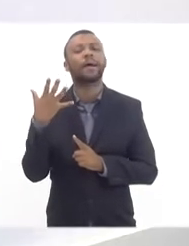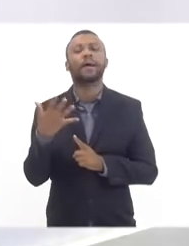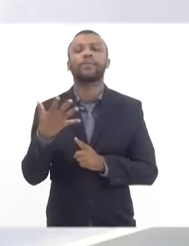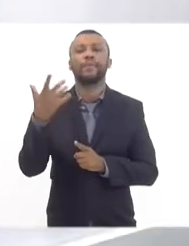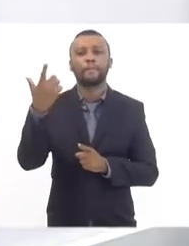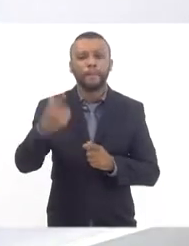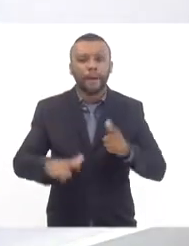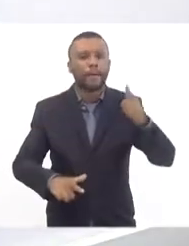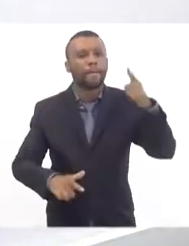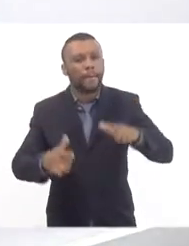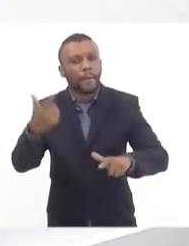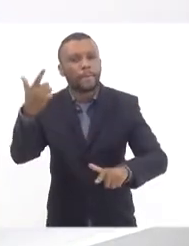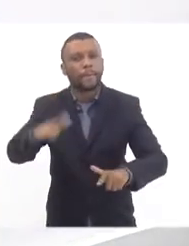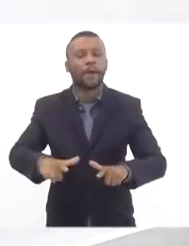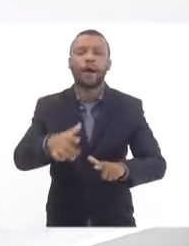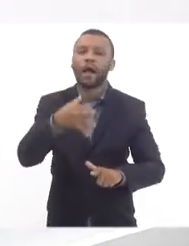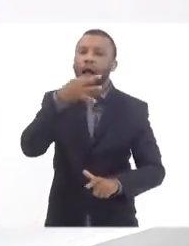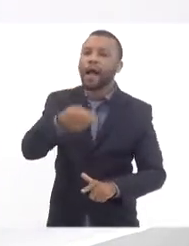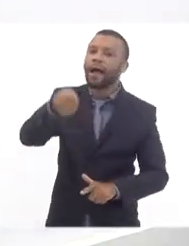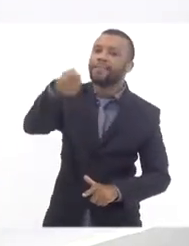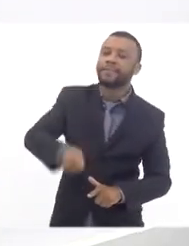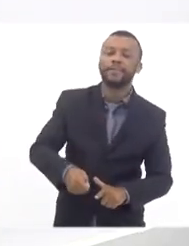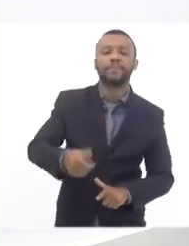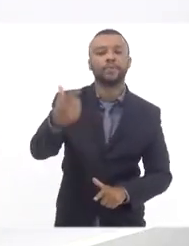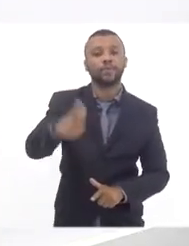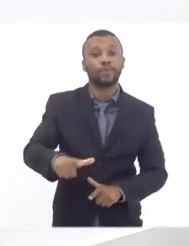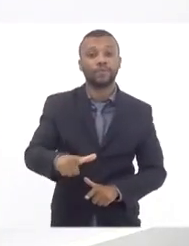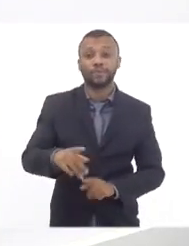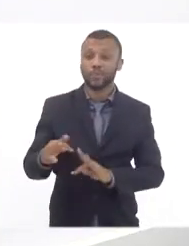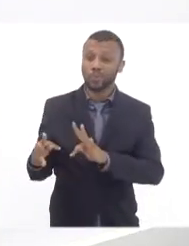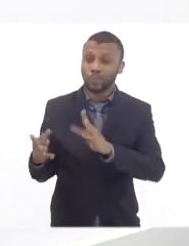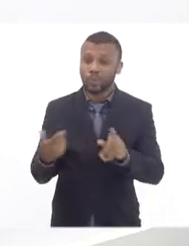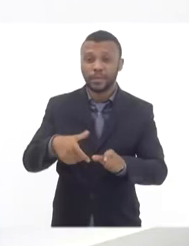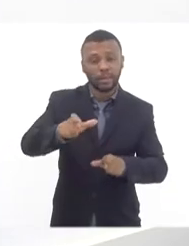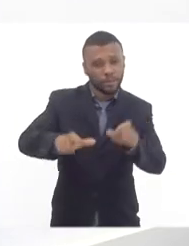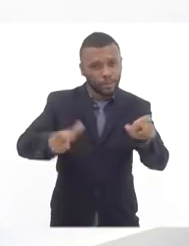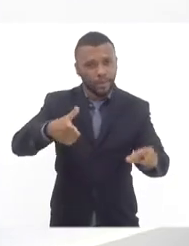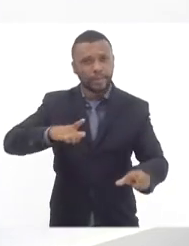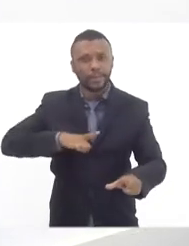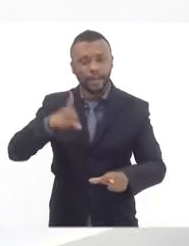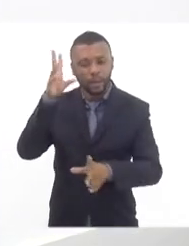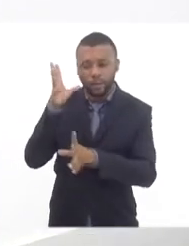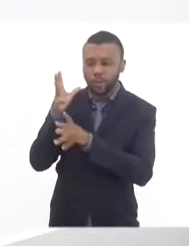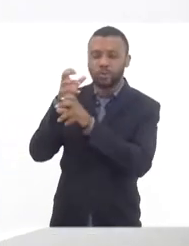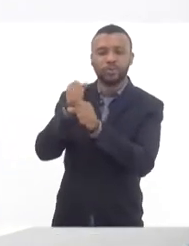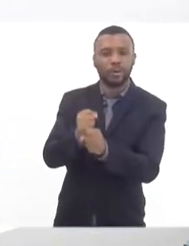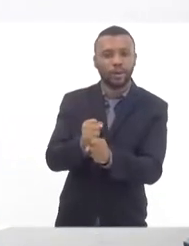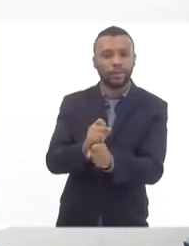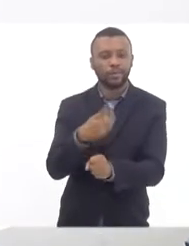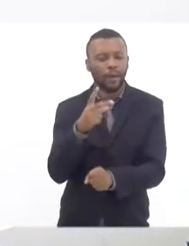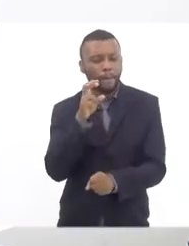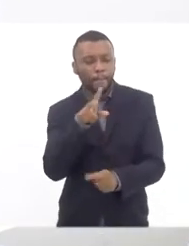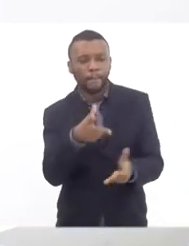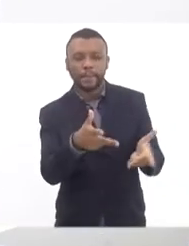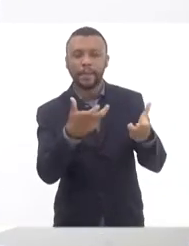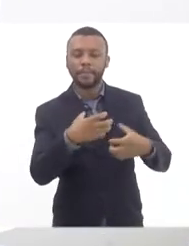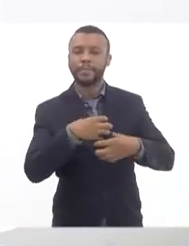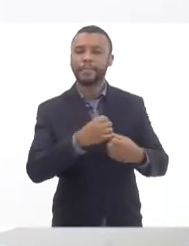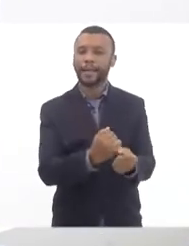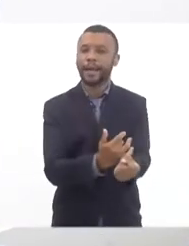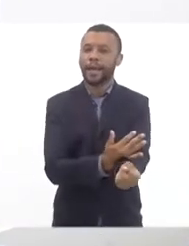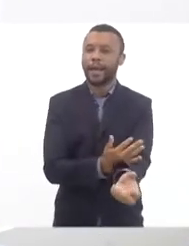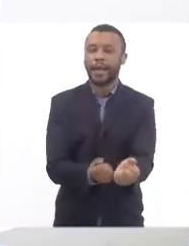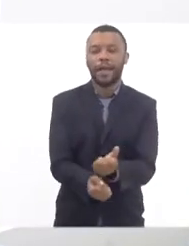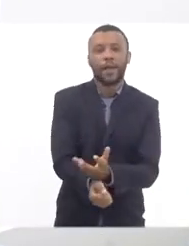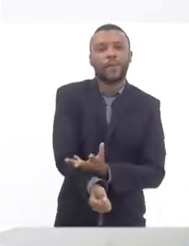refalado e reafirmado por tantas pessoas aqui que têm um histórico, né, e a gente vê a emoção em todas essas falas, que